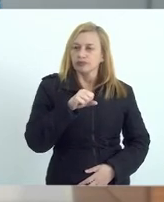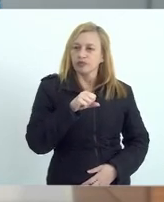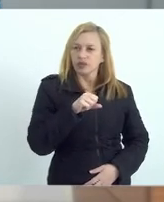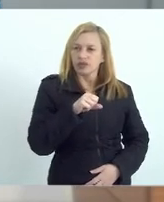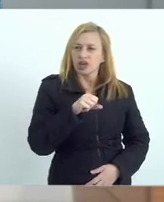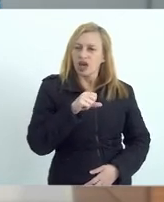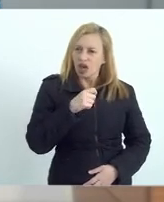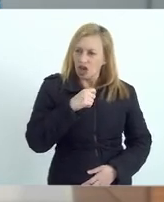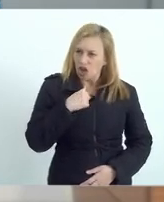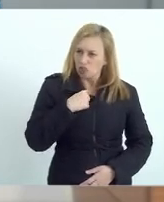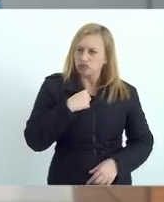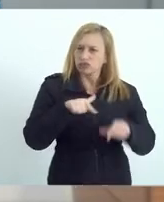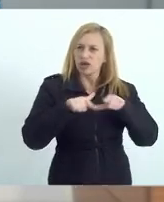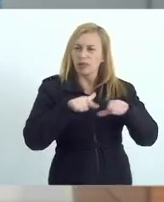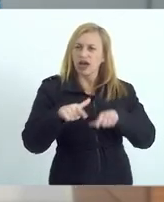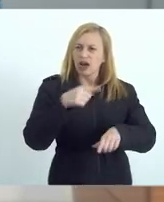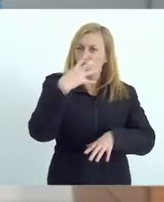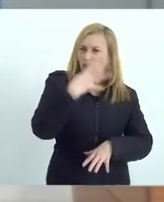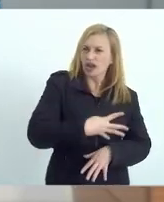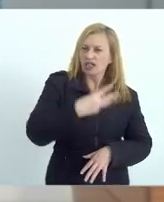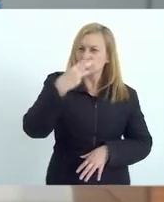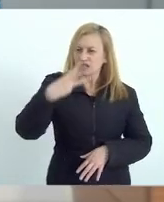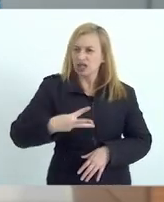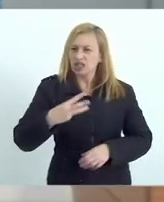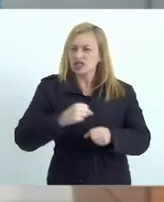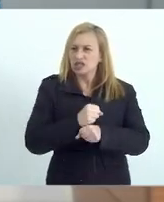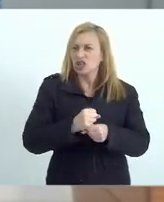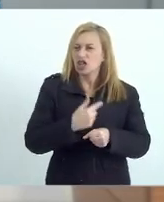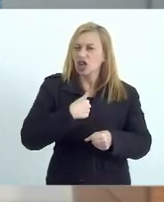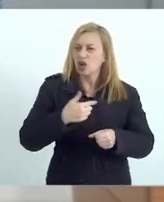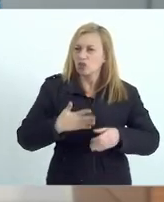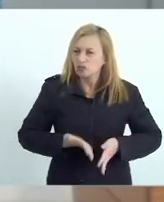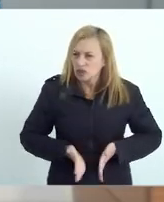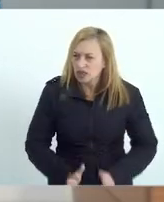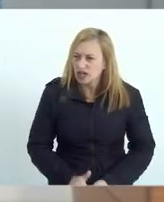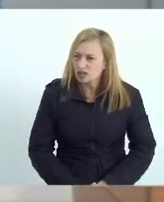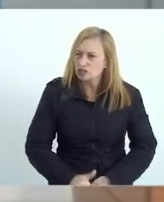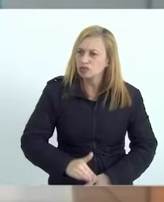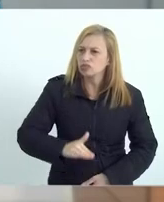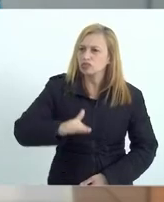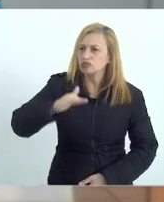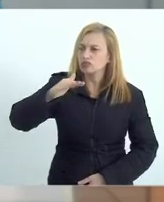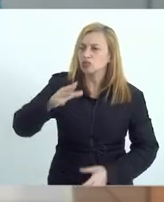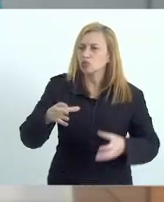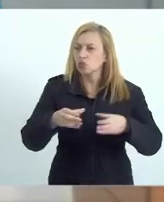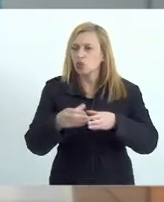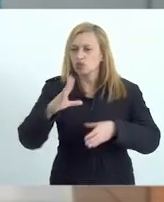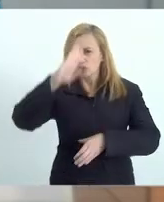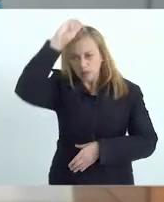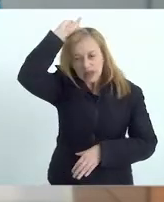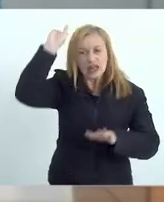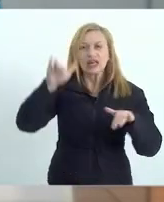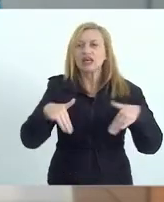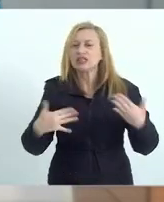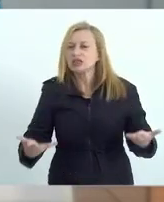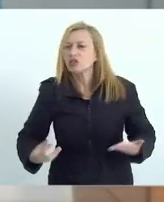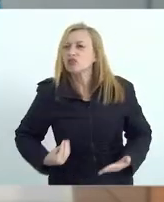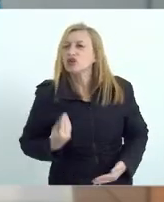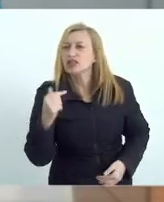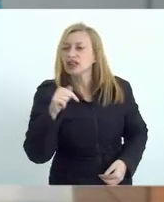há 42 anos eu nasci fui criado no corpo de bombeiros então eu tô